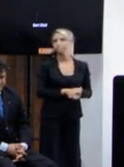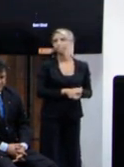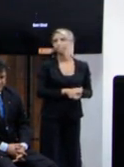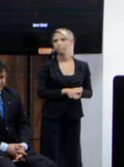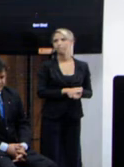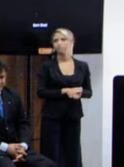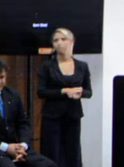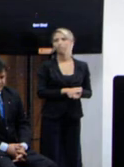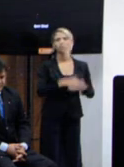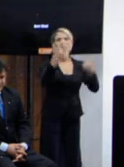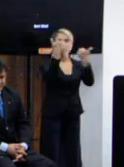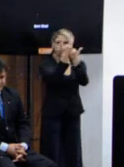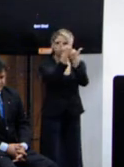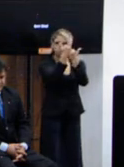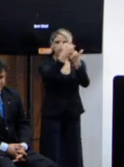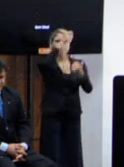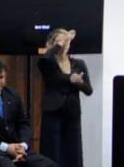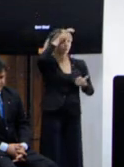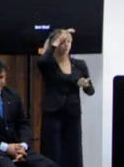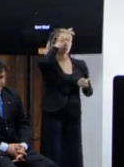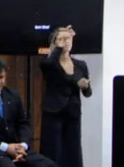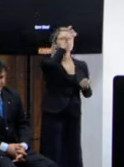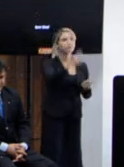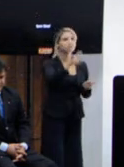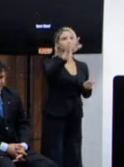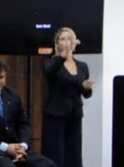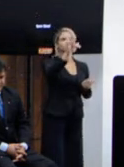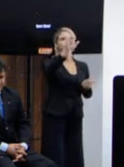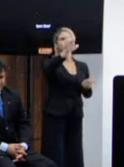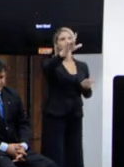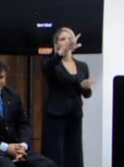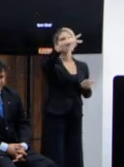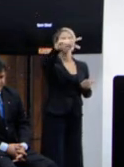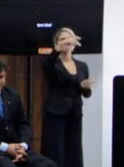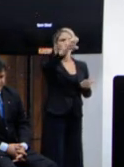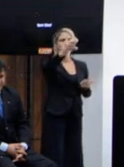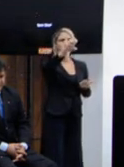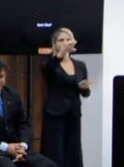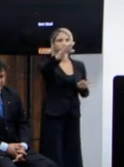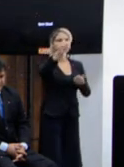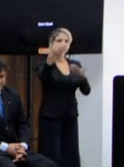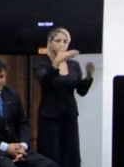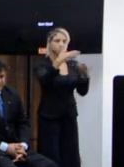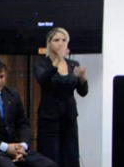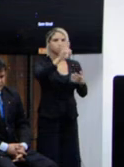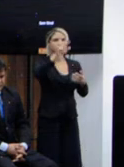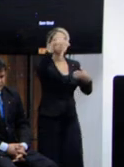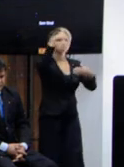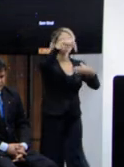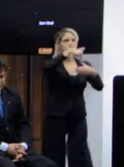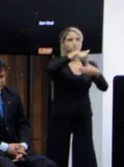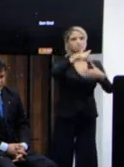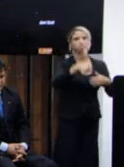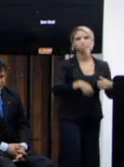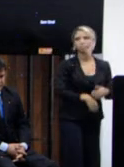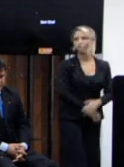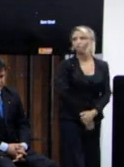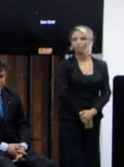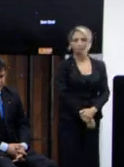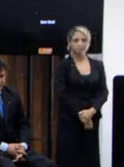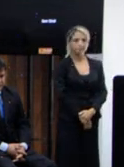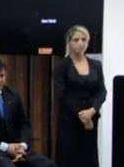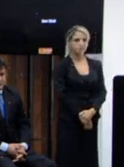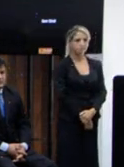o vice-prefeito Felipe, que possa me oferecer aqui umas palavrinhas para a gente. Felipe Porteiro,